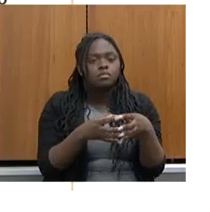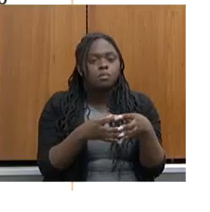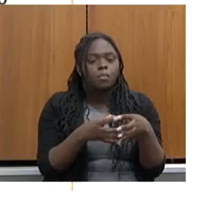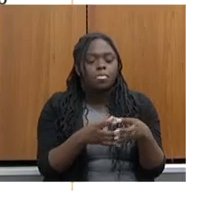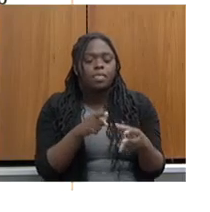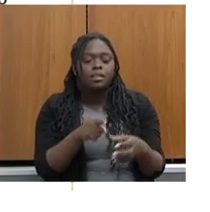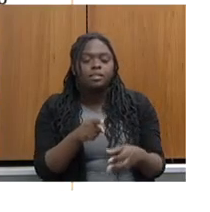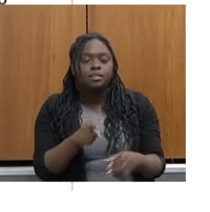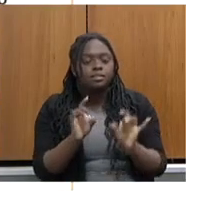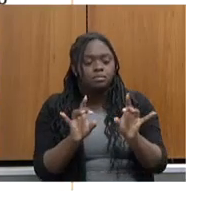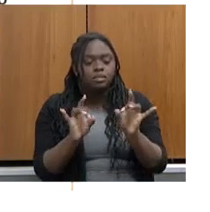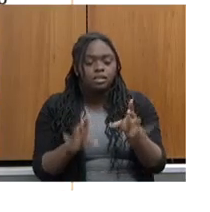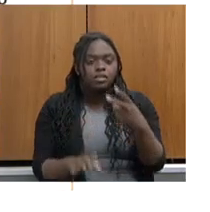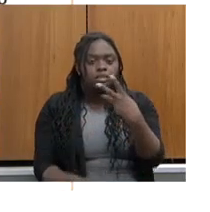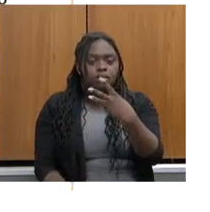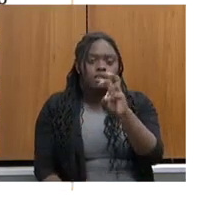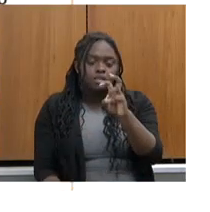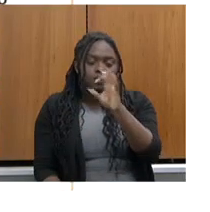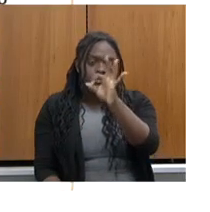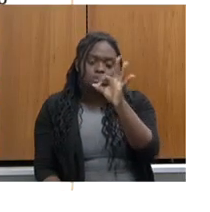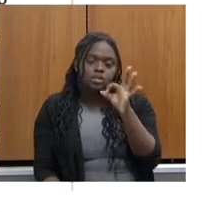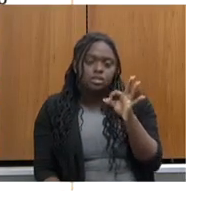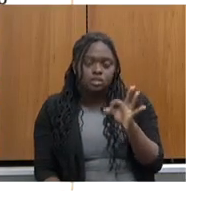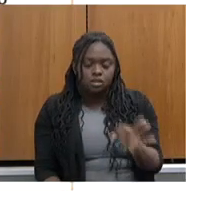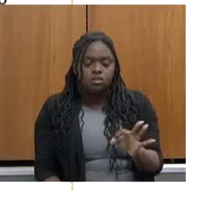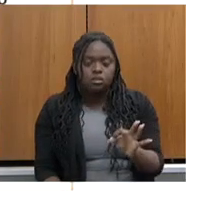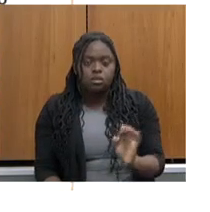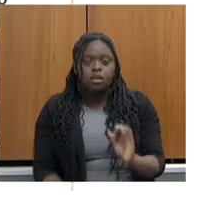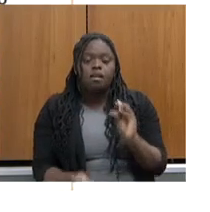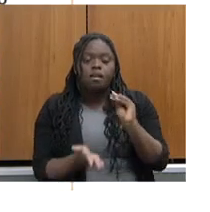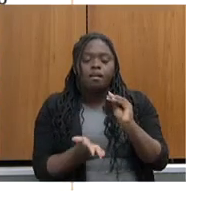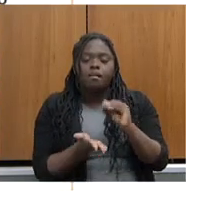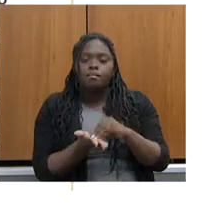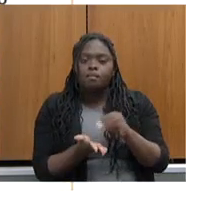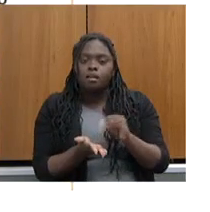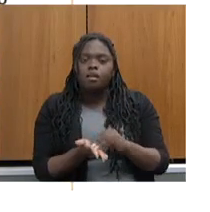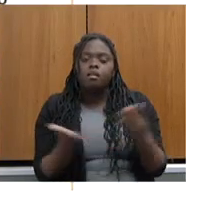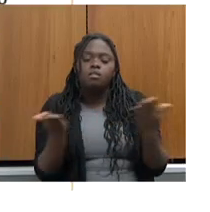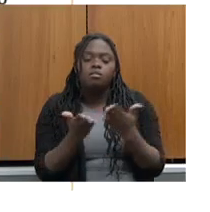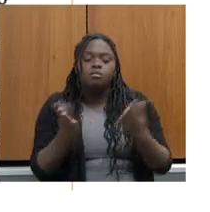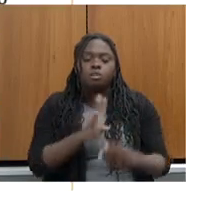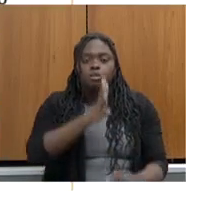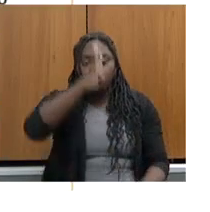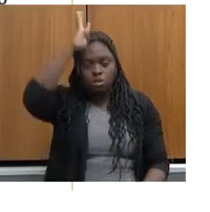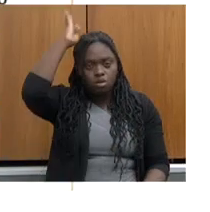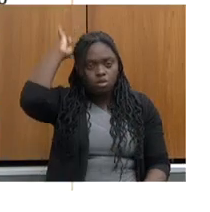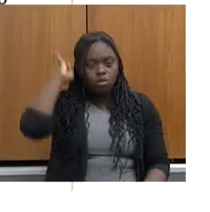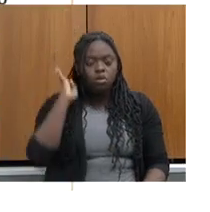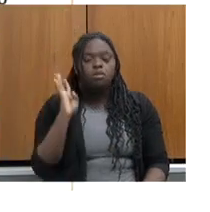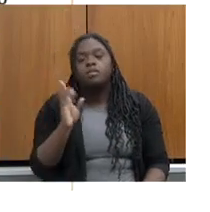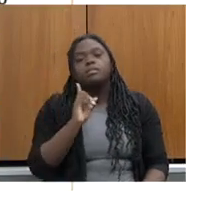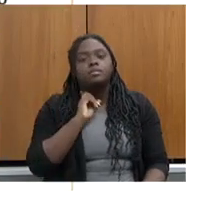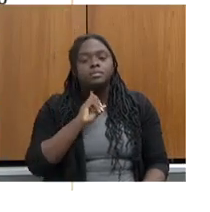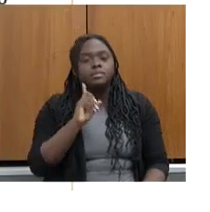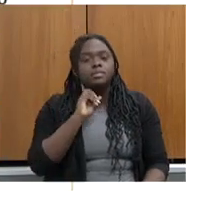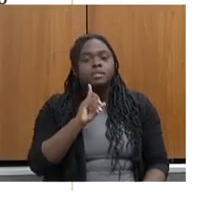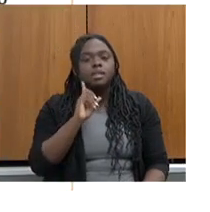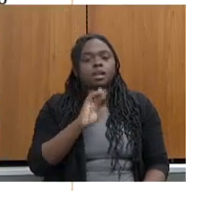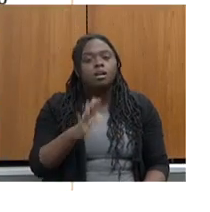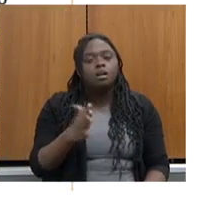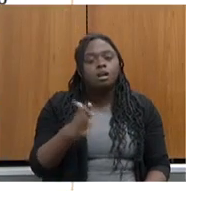especialistas 35% déficit de hoje do Corpo de Bombeiros Militar de Minas Gerais está na ordem